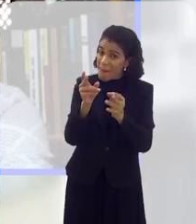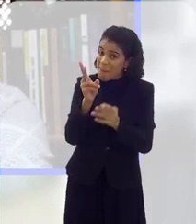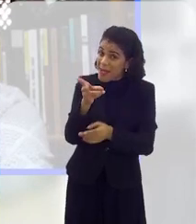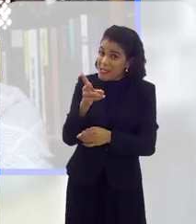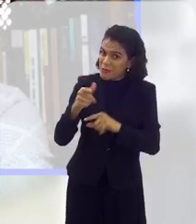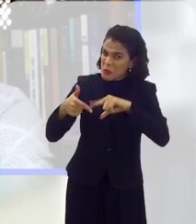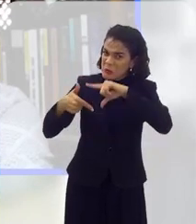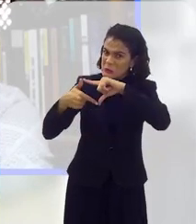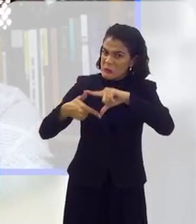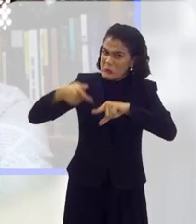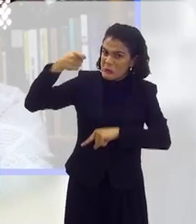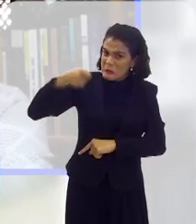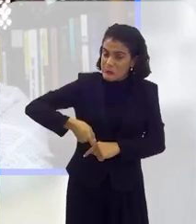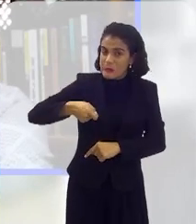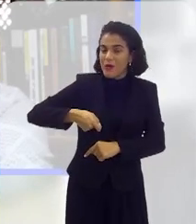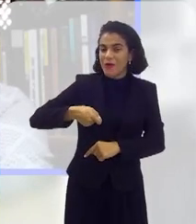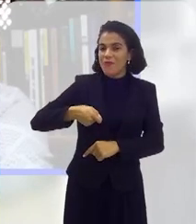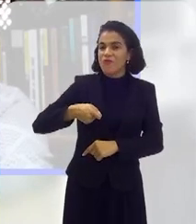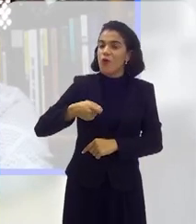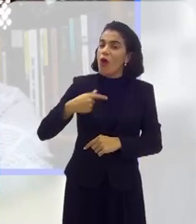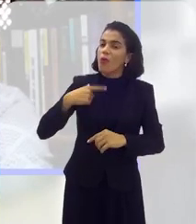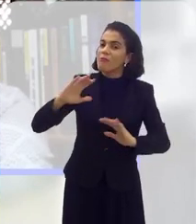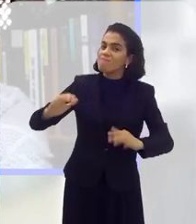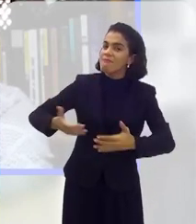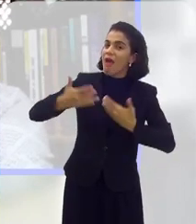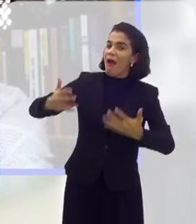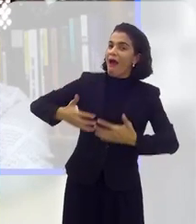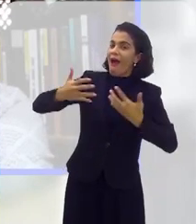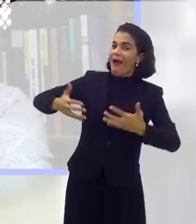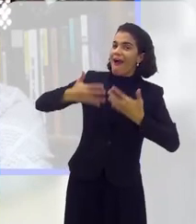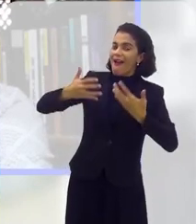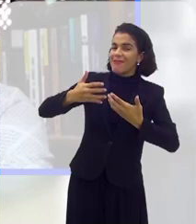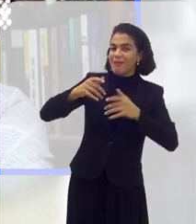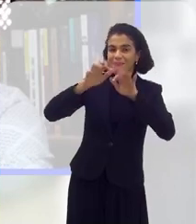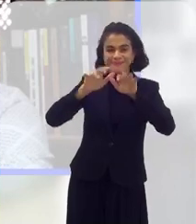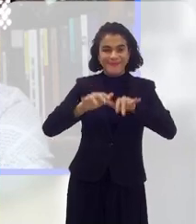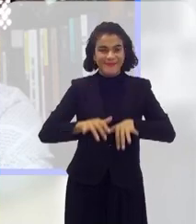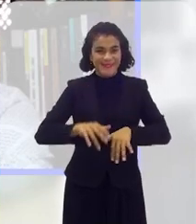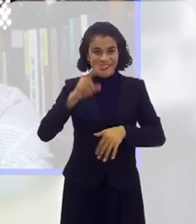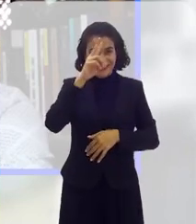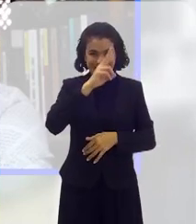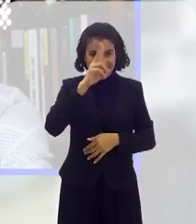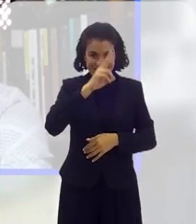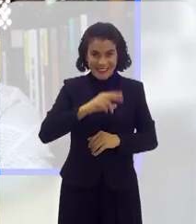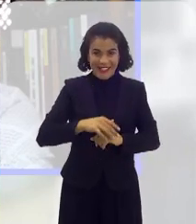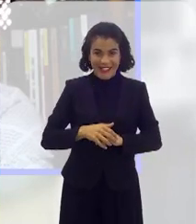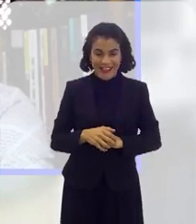Exatamente esse conservadorismo foi o estímulo maior para escrever essa história.